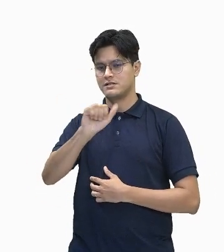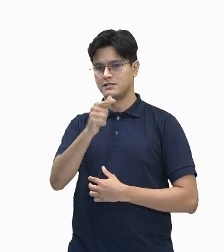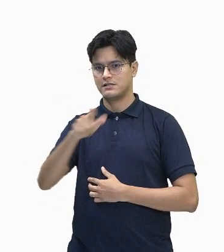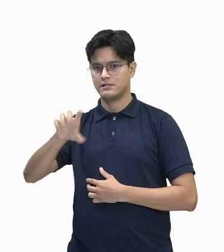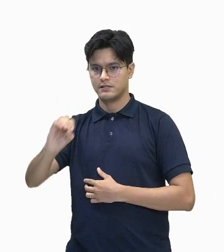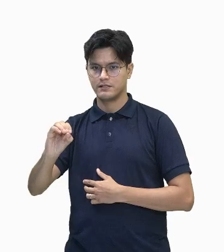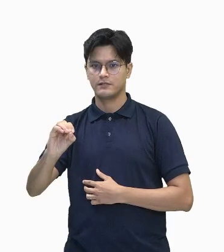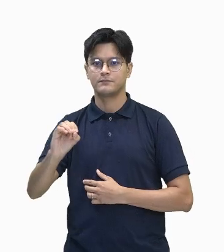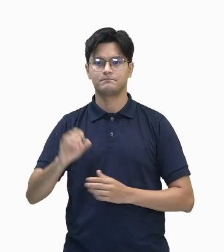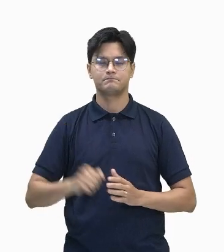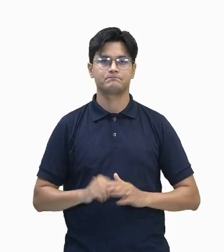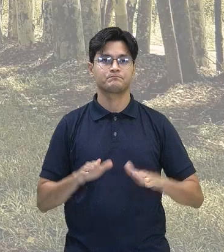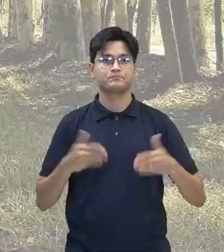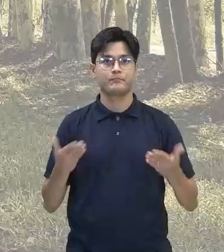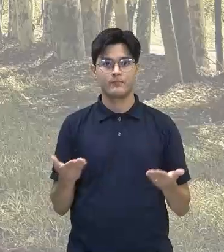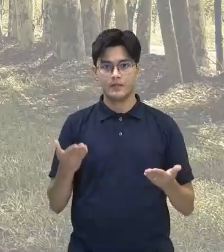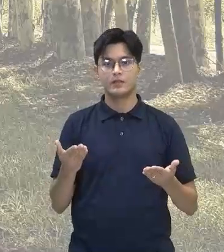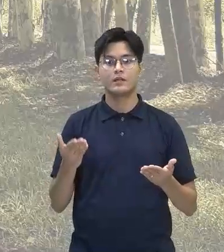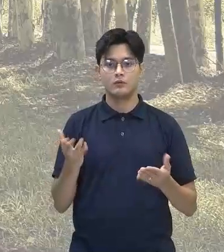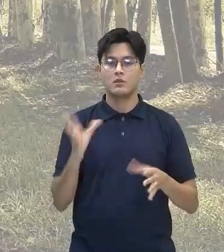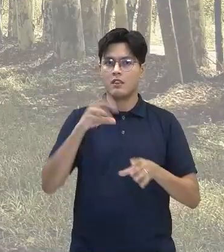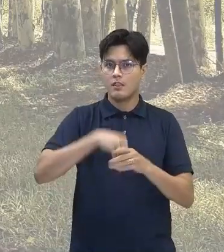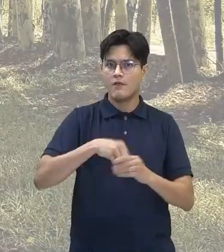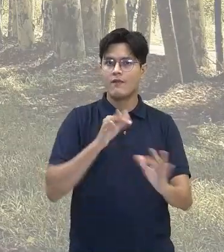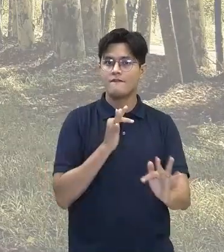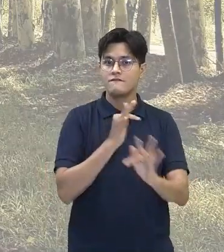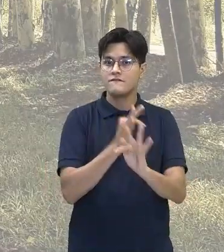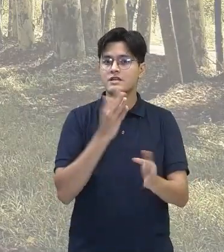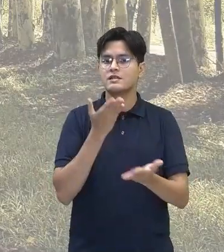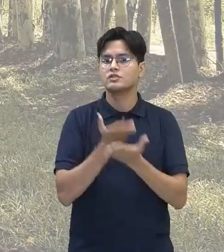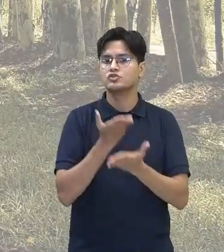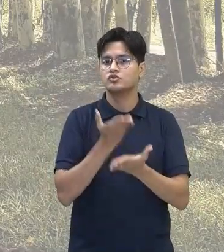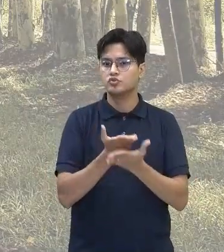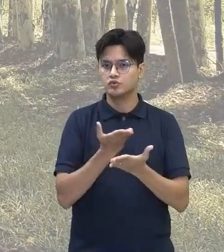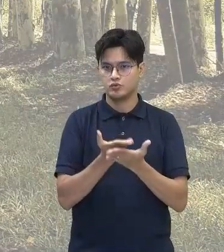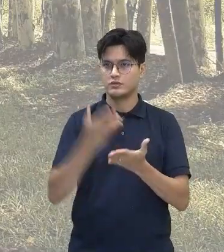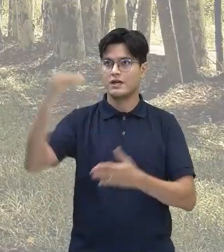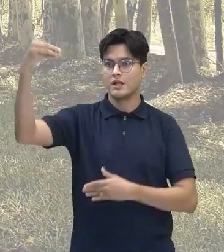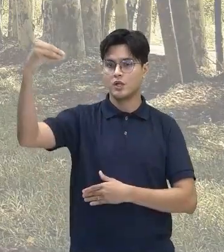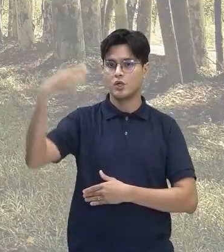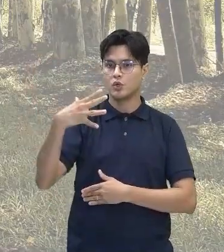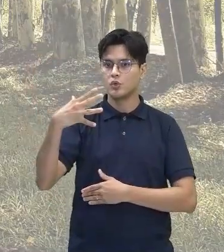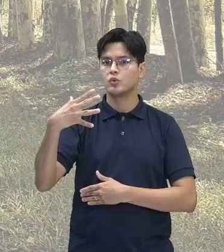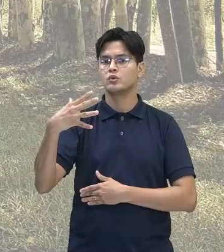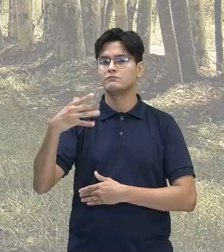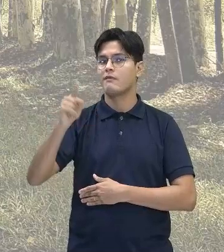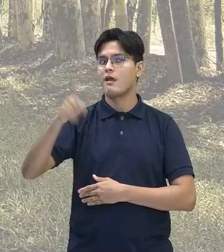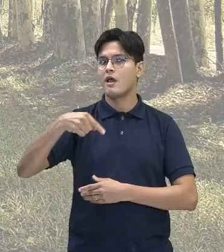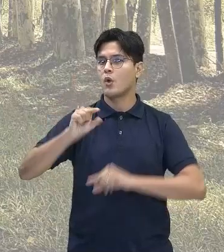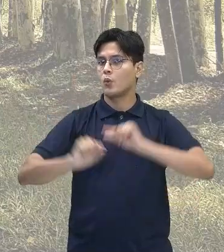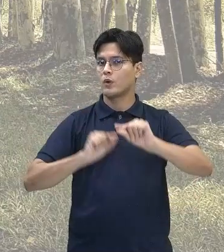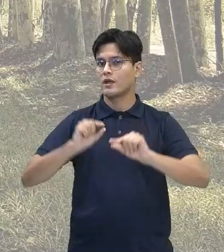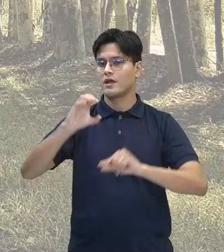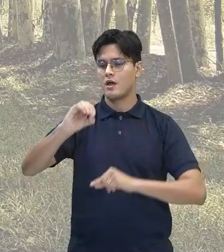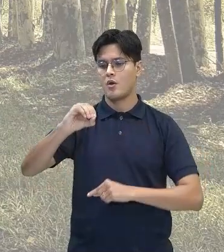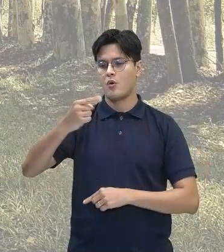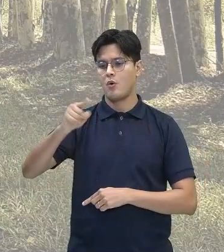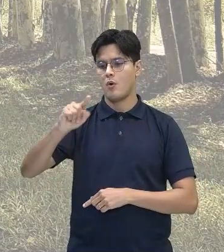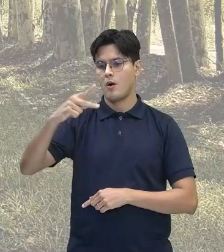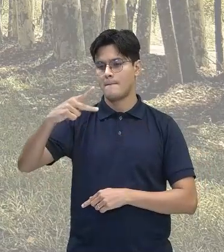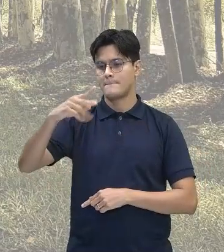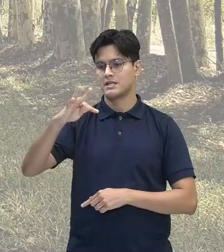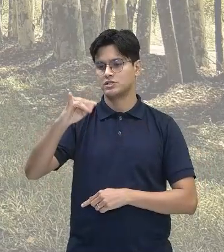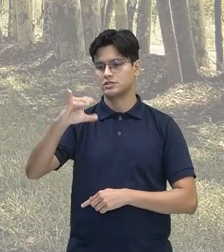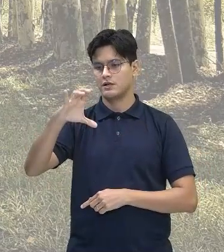da física que estuda esse comportamento e princípios da luz é a ótica,